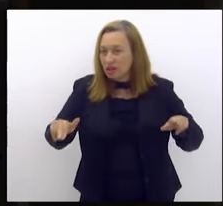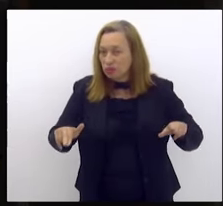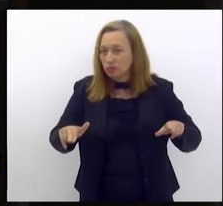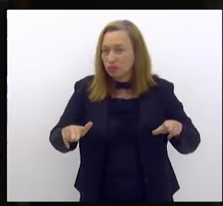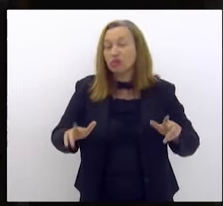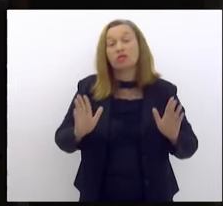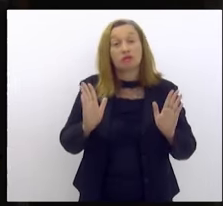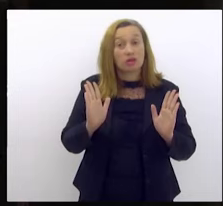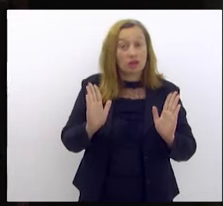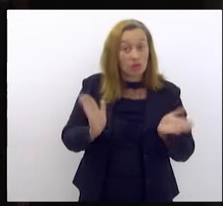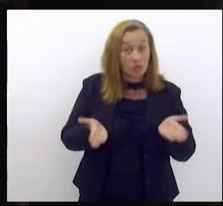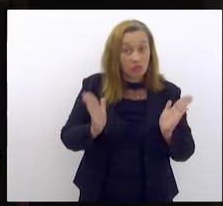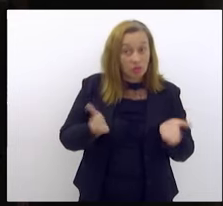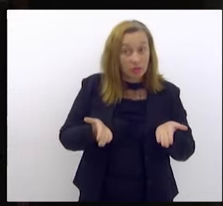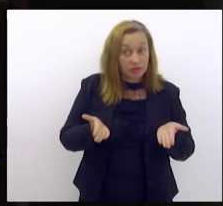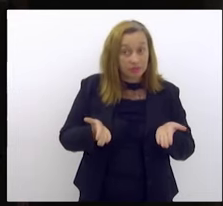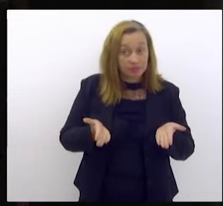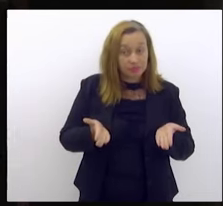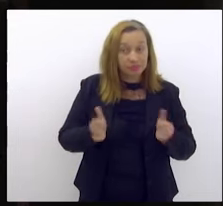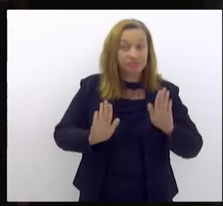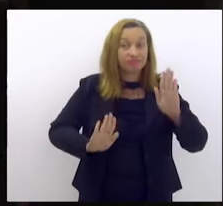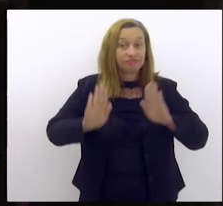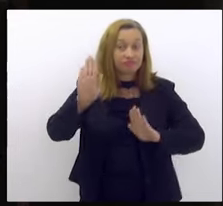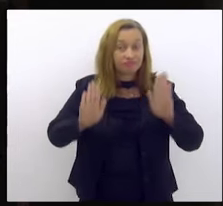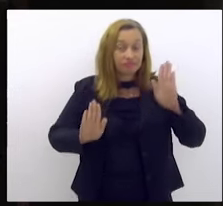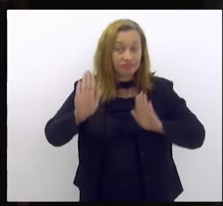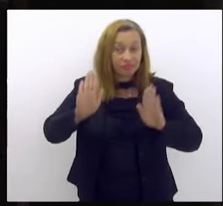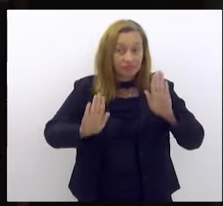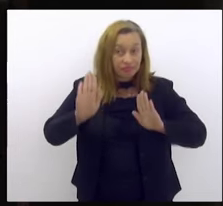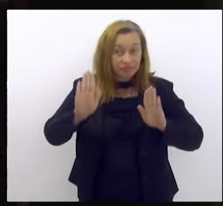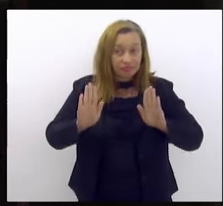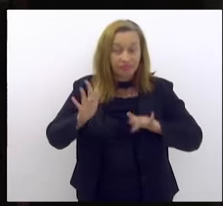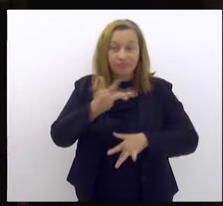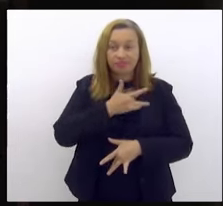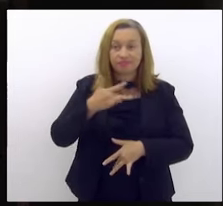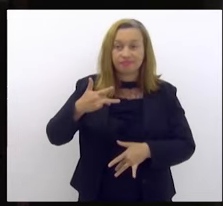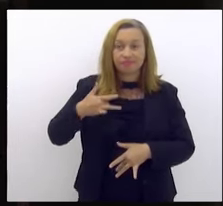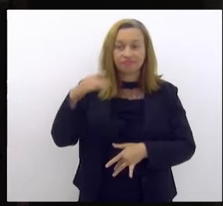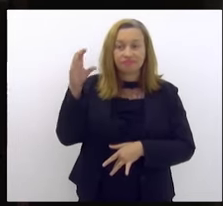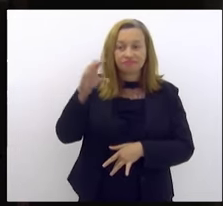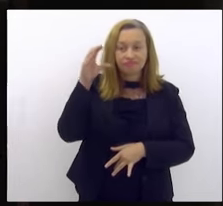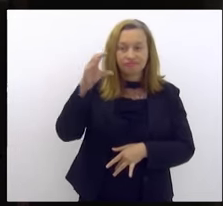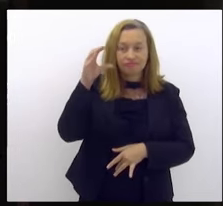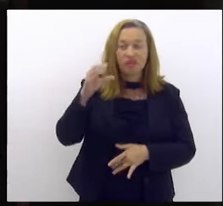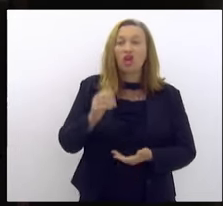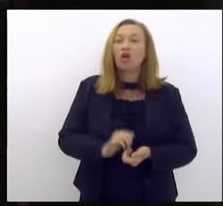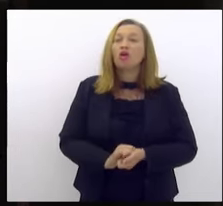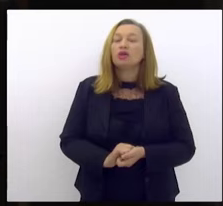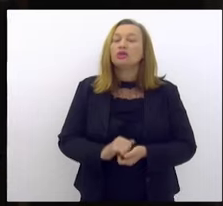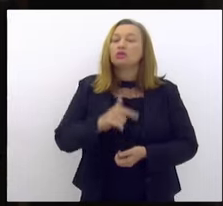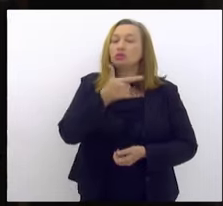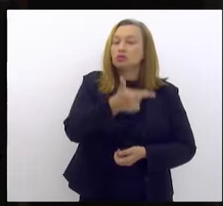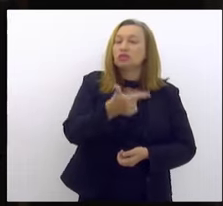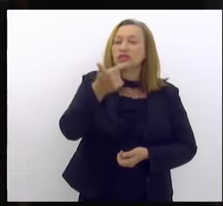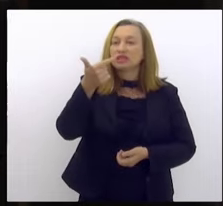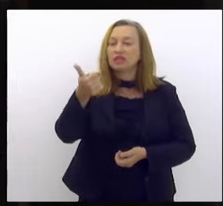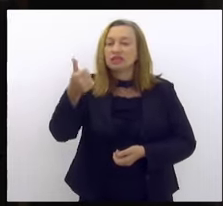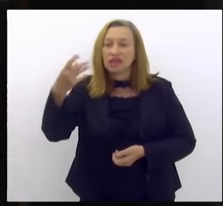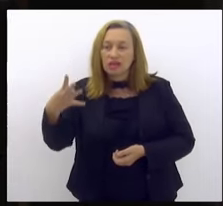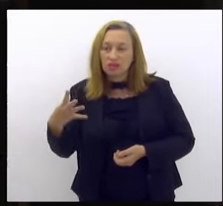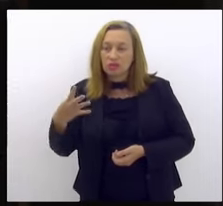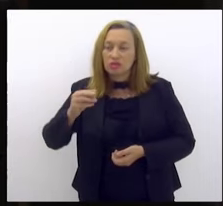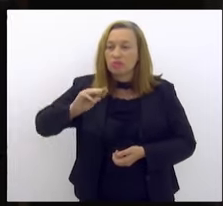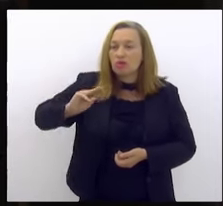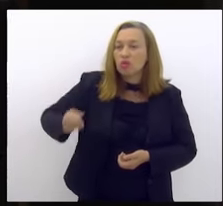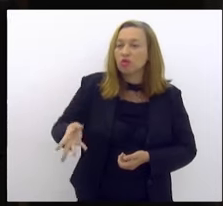E agora, escândalo na licitação da saúde de Niterói. 214 milhões de